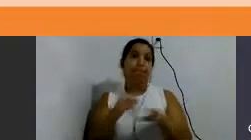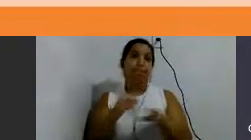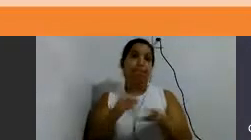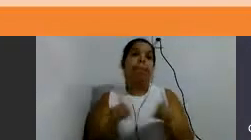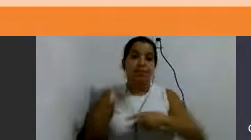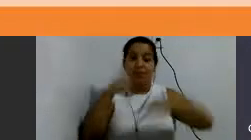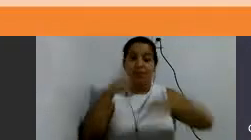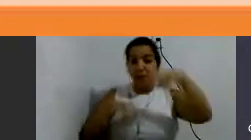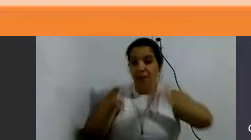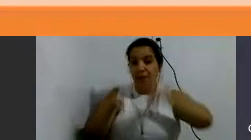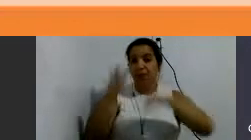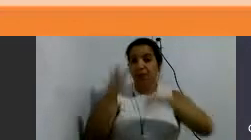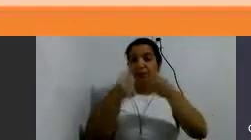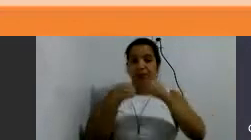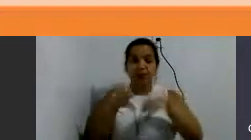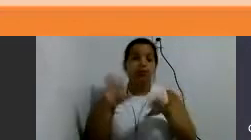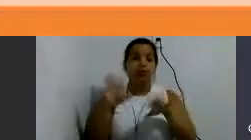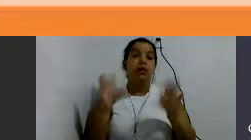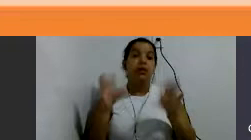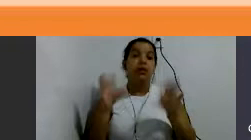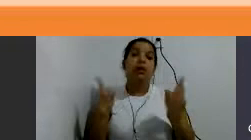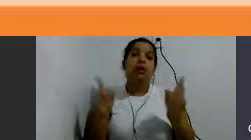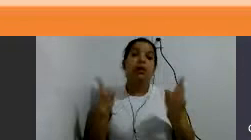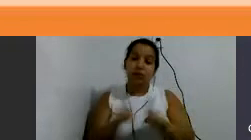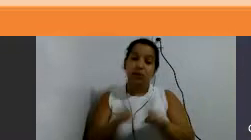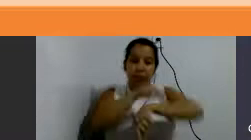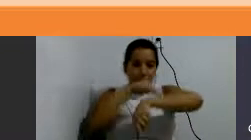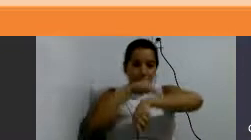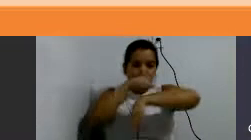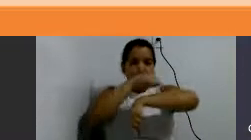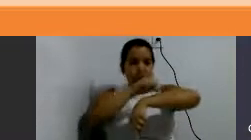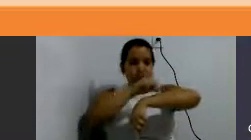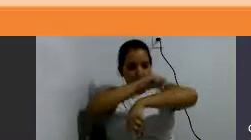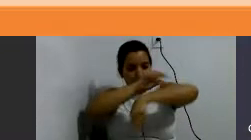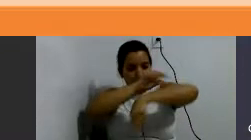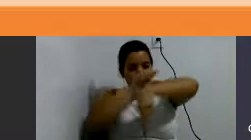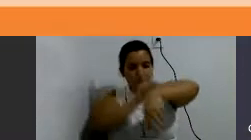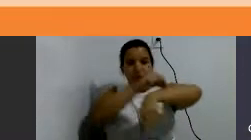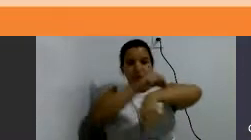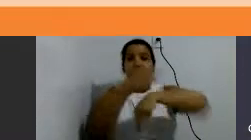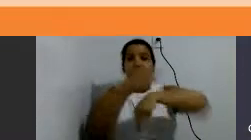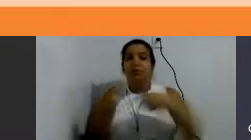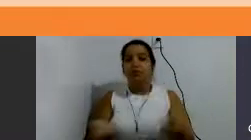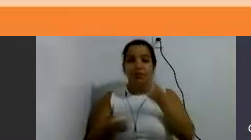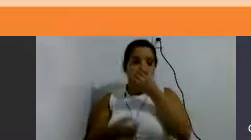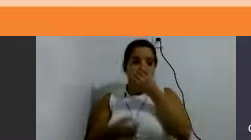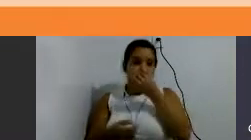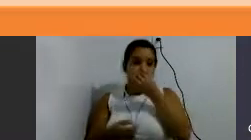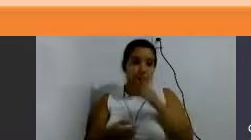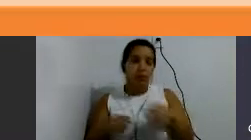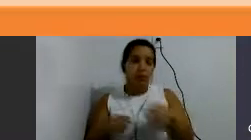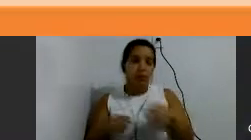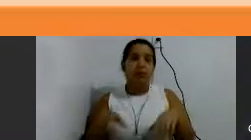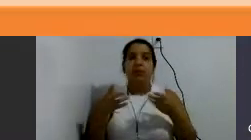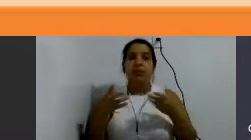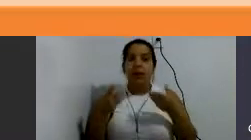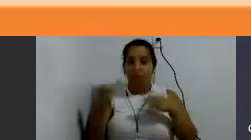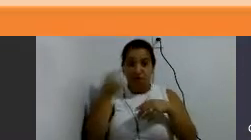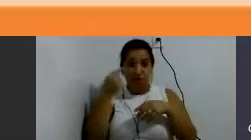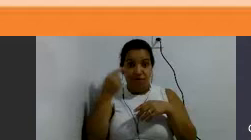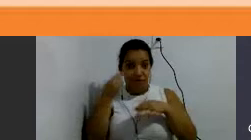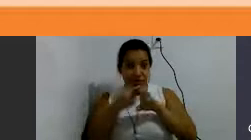própria lesão, aquela lesão de fundo granuloso, de borda elevada. Então, é uma lesão bem delimitada.